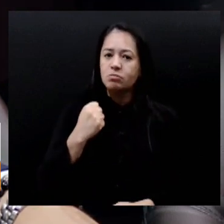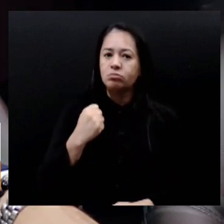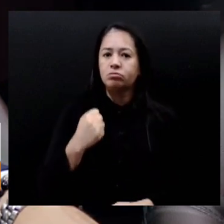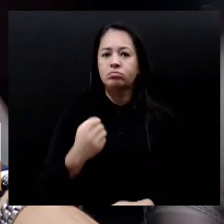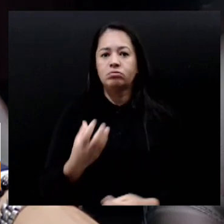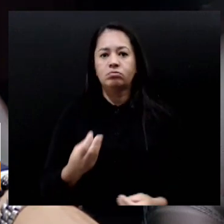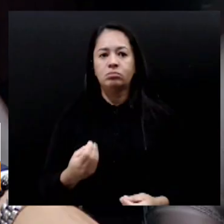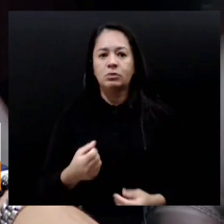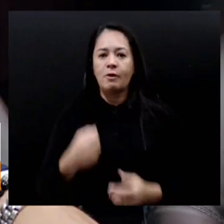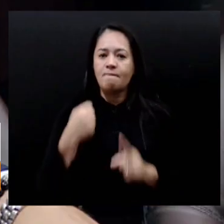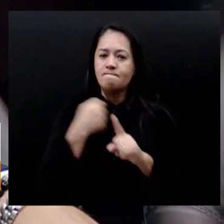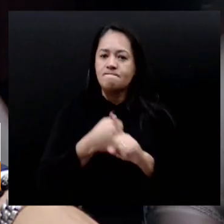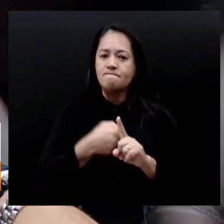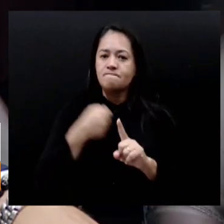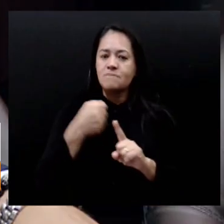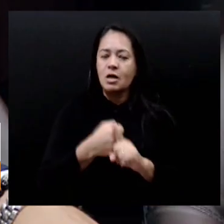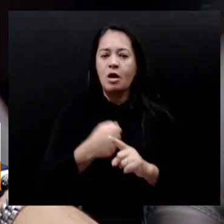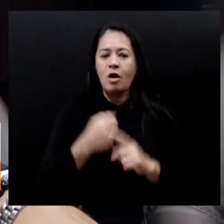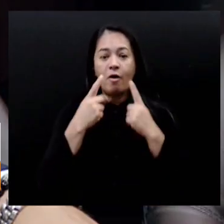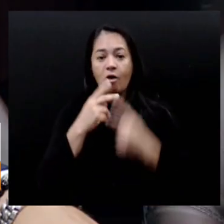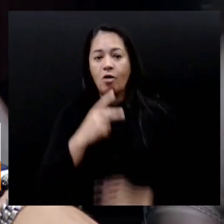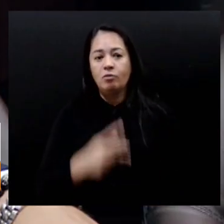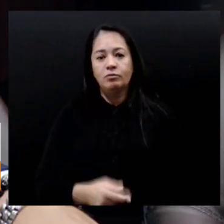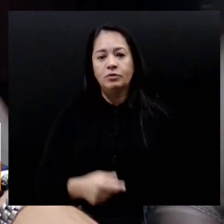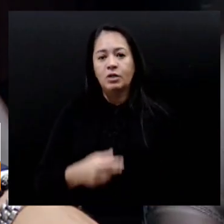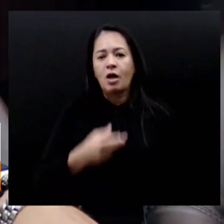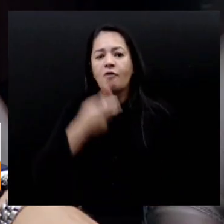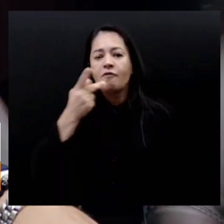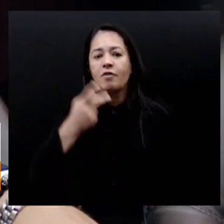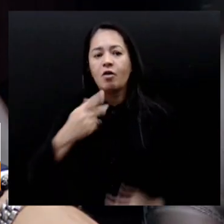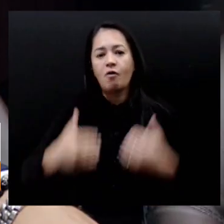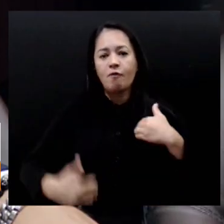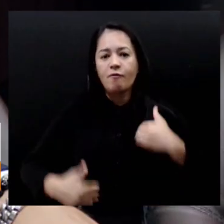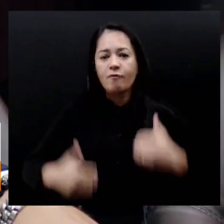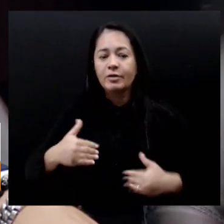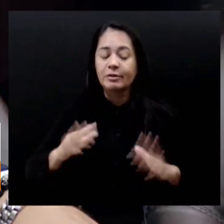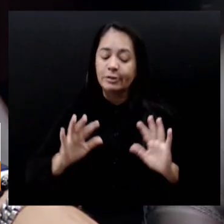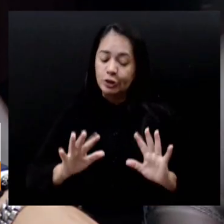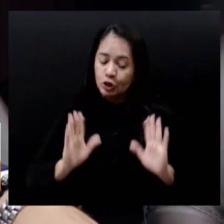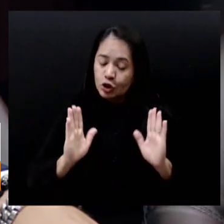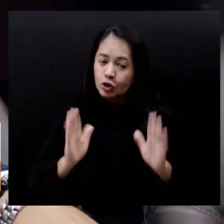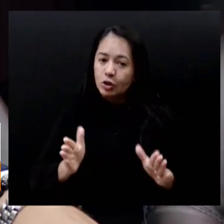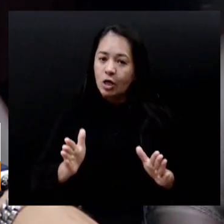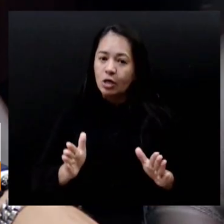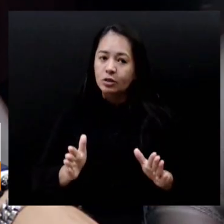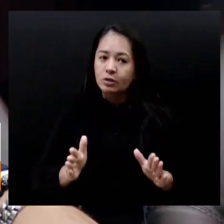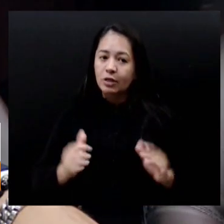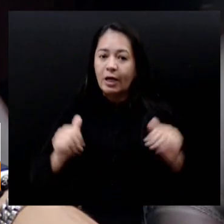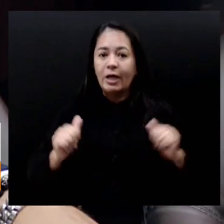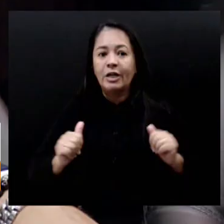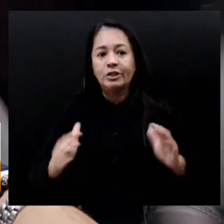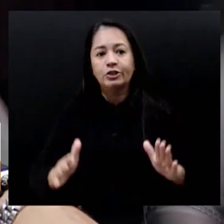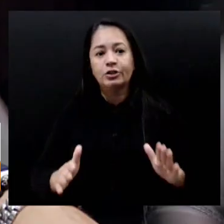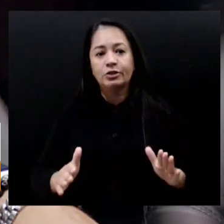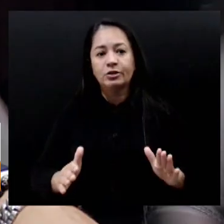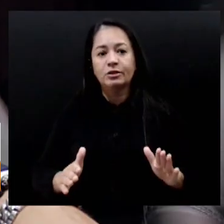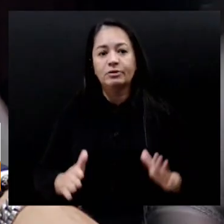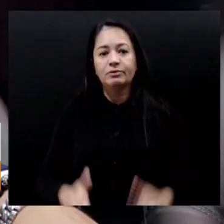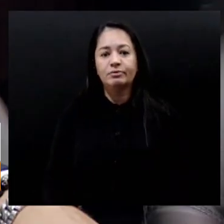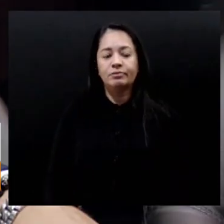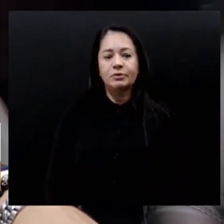seja uma agressão verbal, seja uma agressão física, aí já vai tomar as medidas da Maria da Penha, né, as